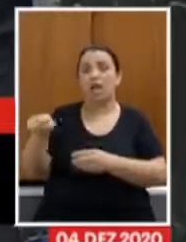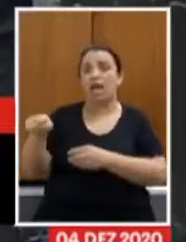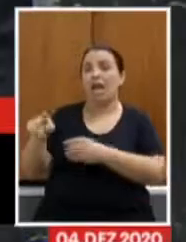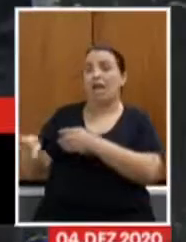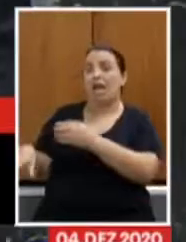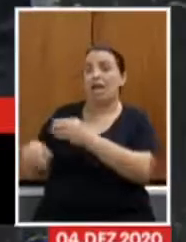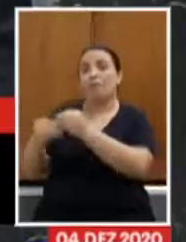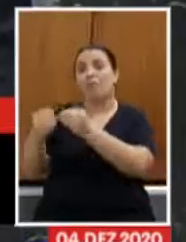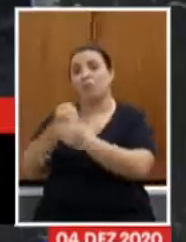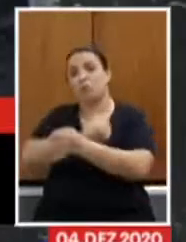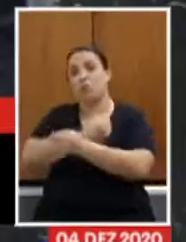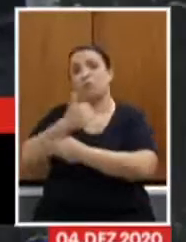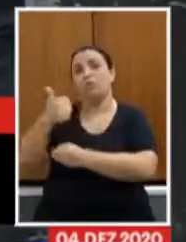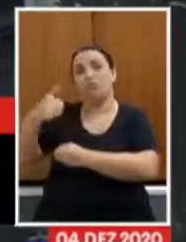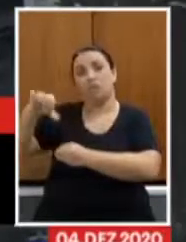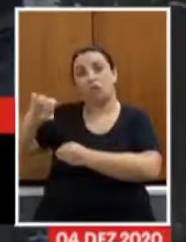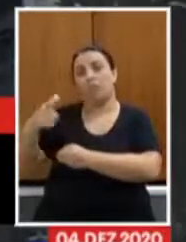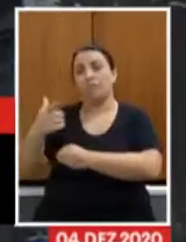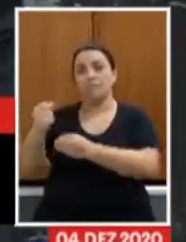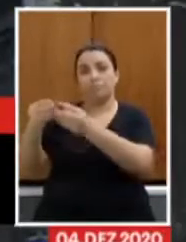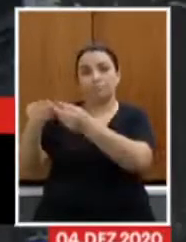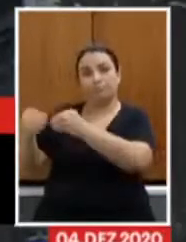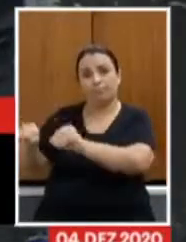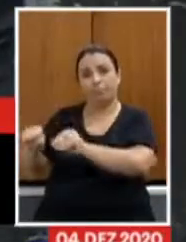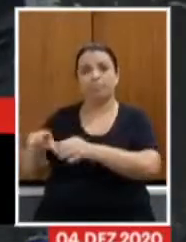emendas números 19 e 20.